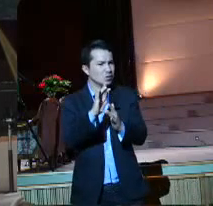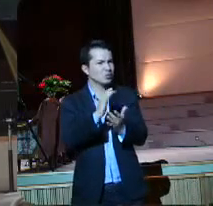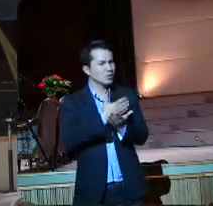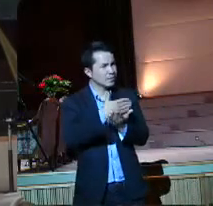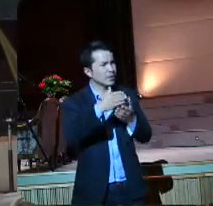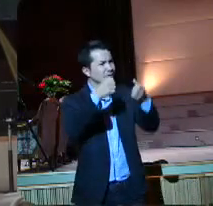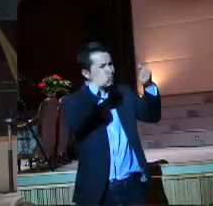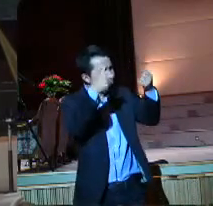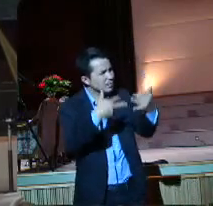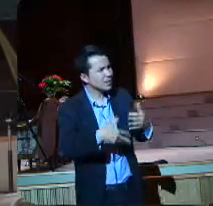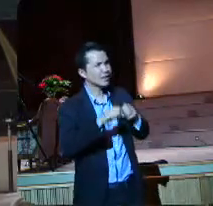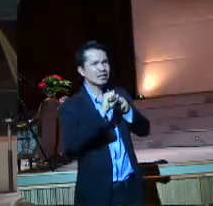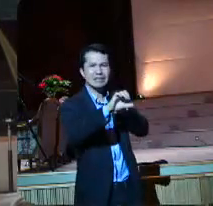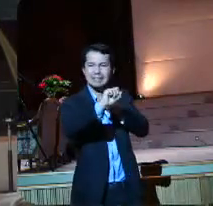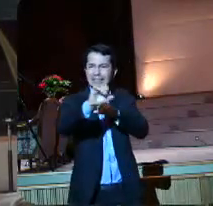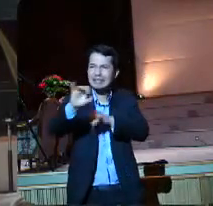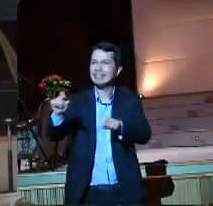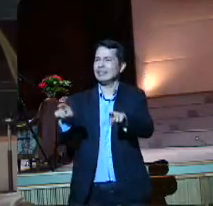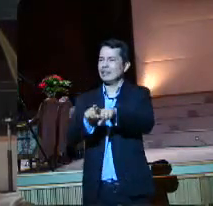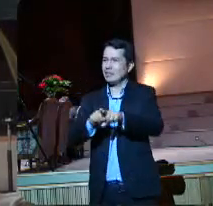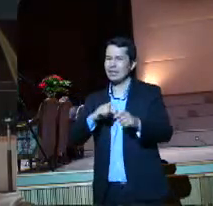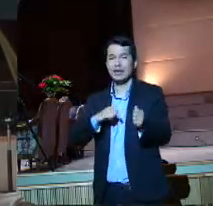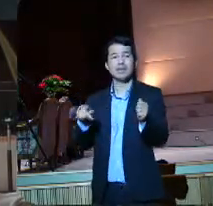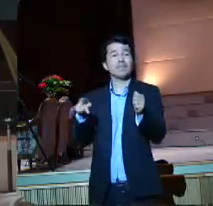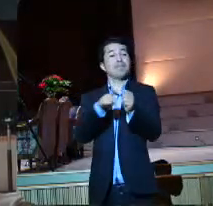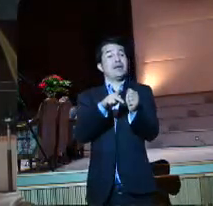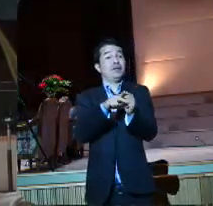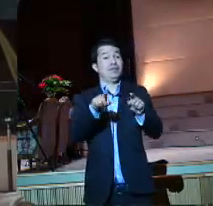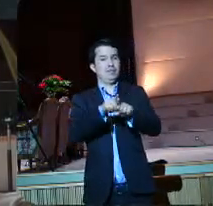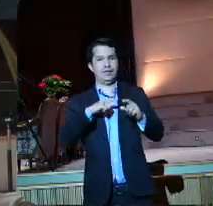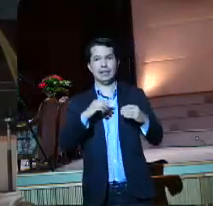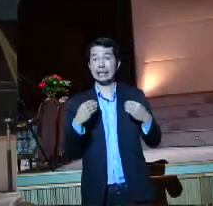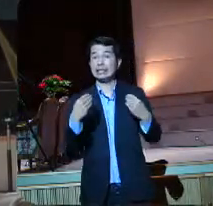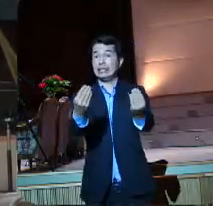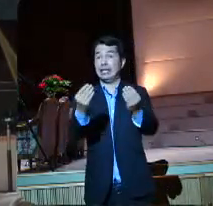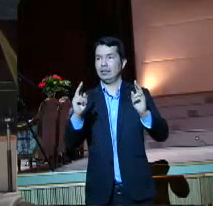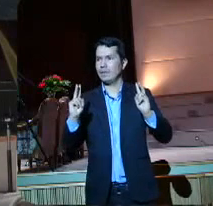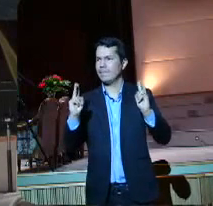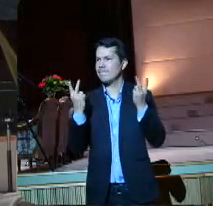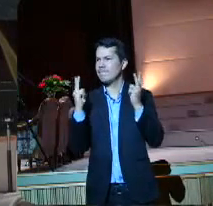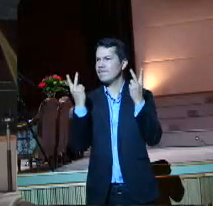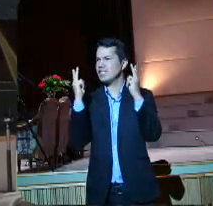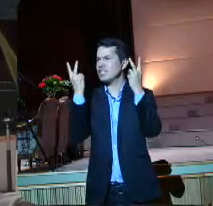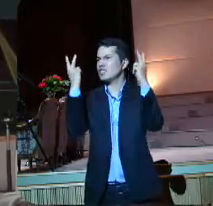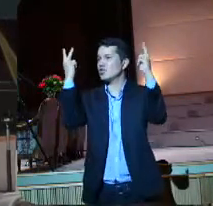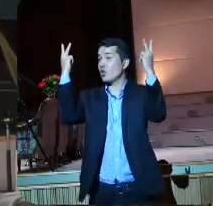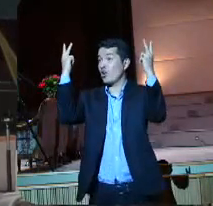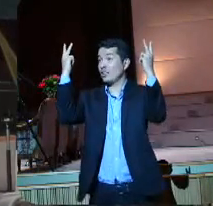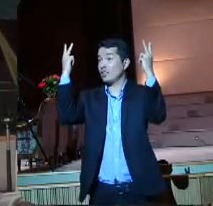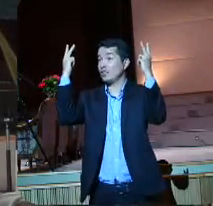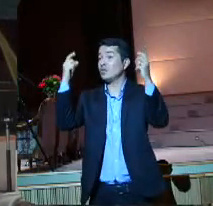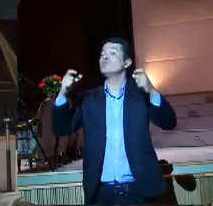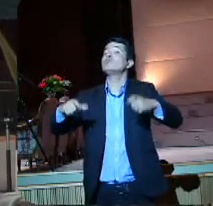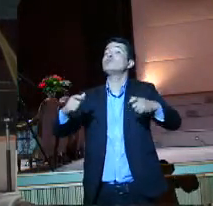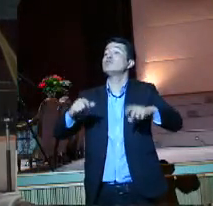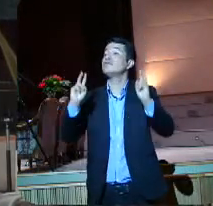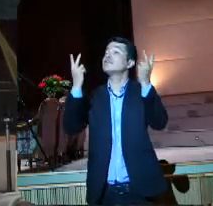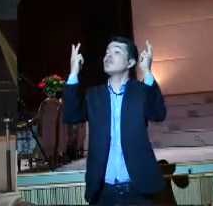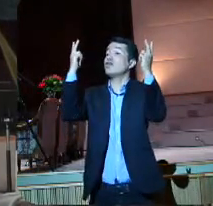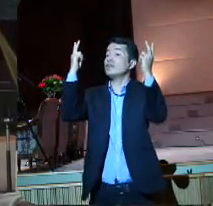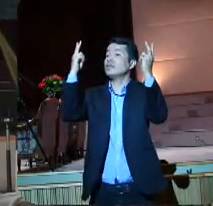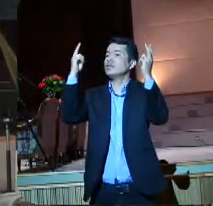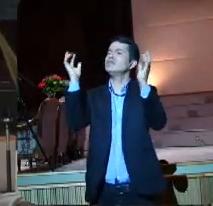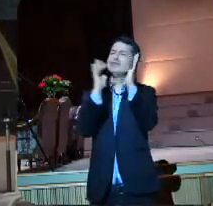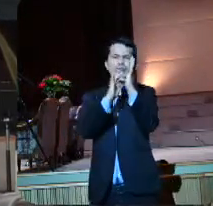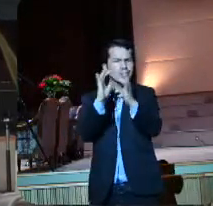conseguia entender naquele momento. Era que a vitória estava na cruz. A cruz